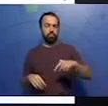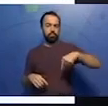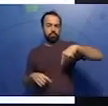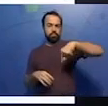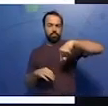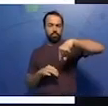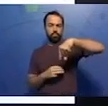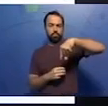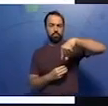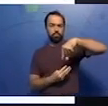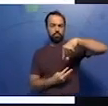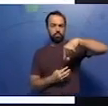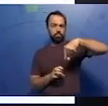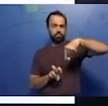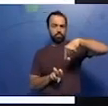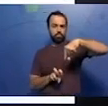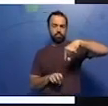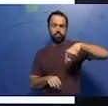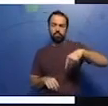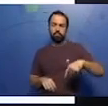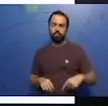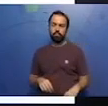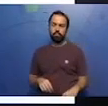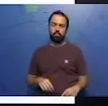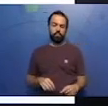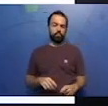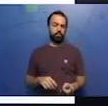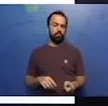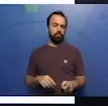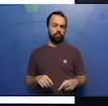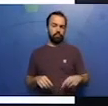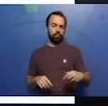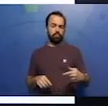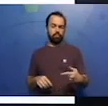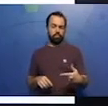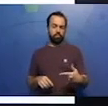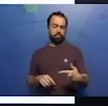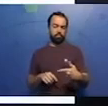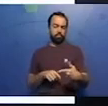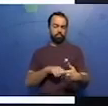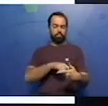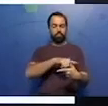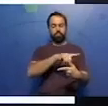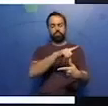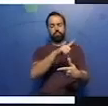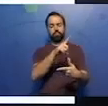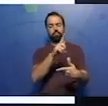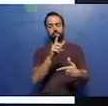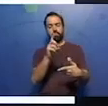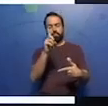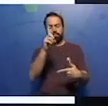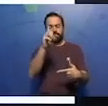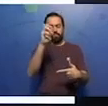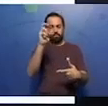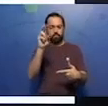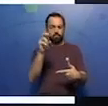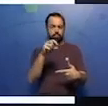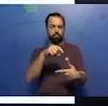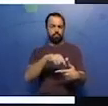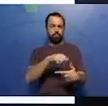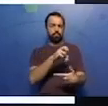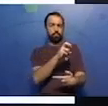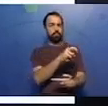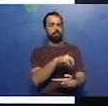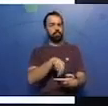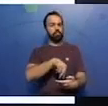35. Agora, se eu começar a contar aqui do 7 até chegar aqui no 12, olha lá, 5, 10, 15, 20,